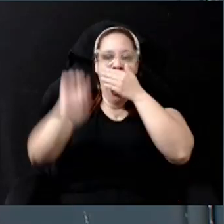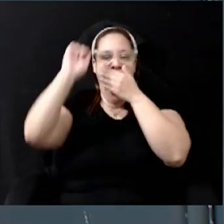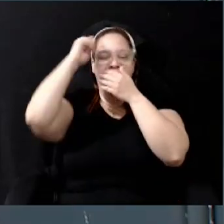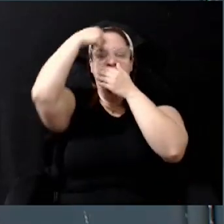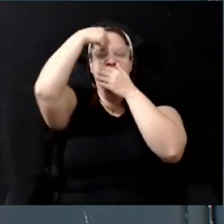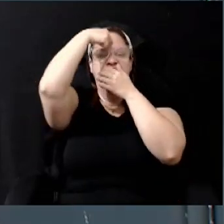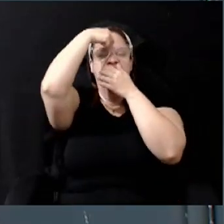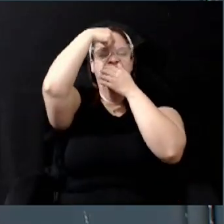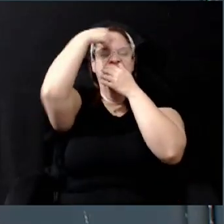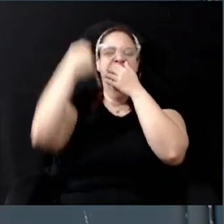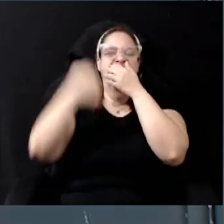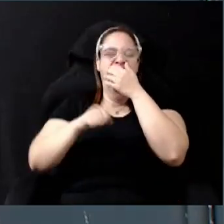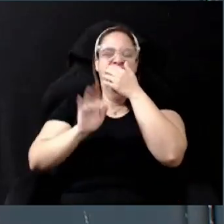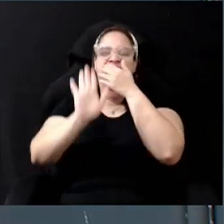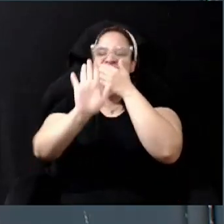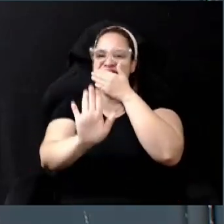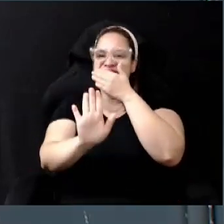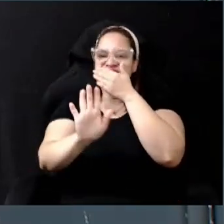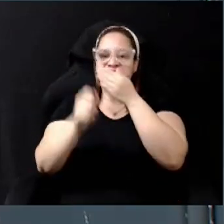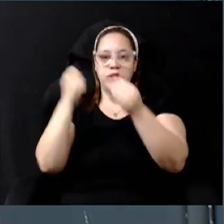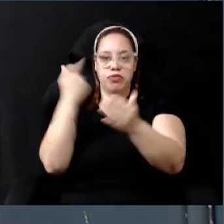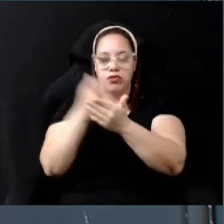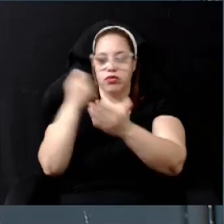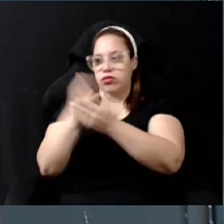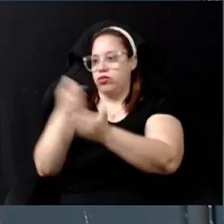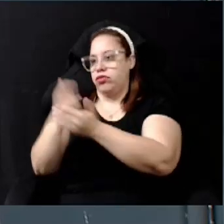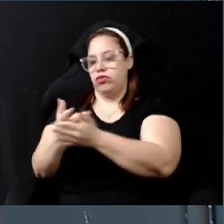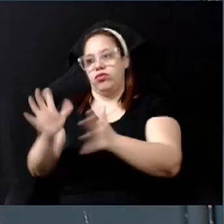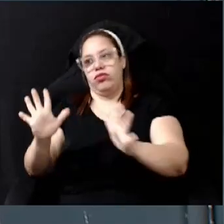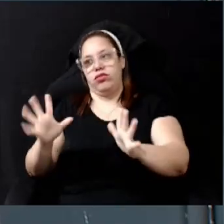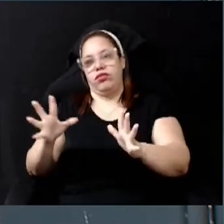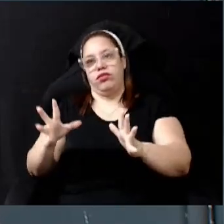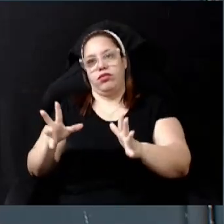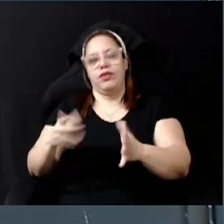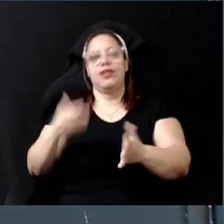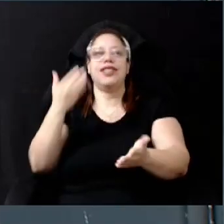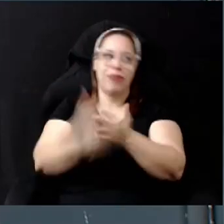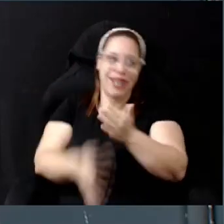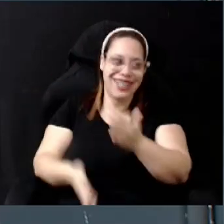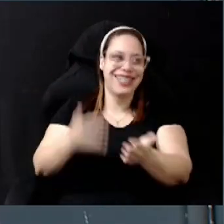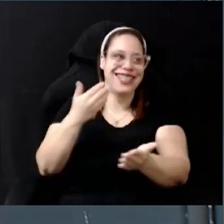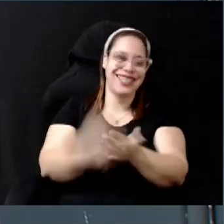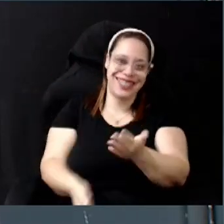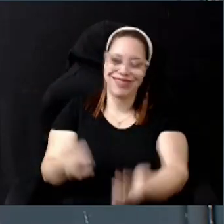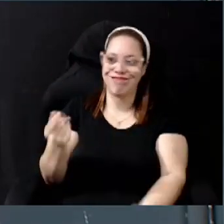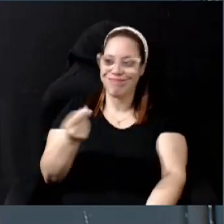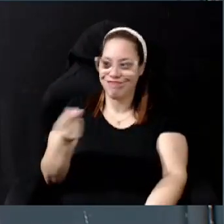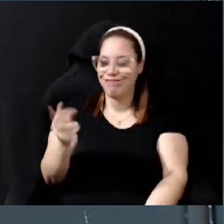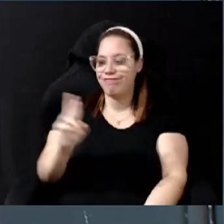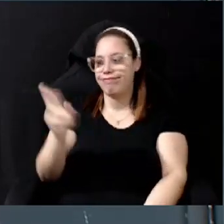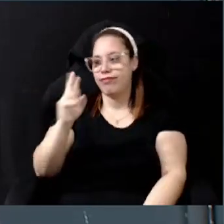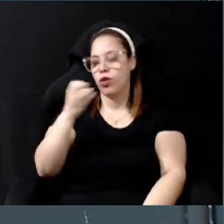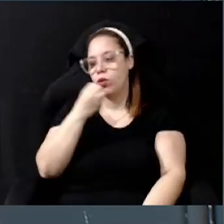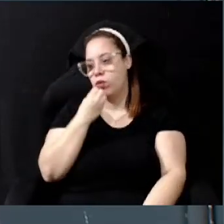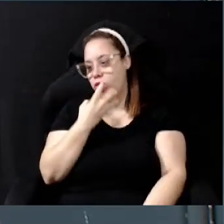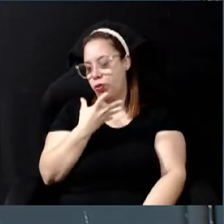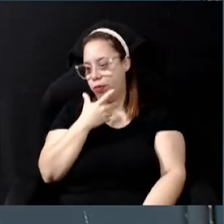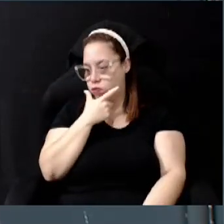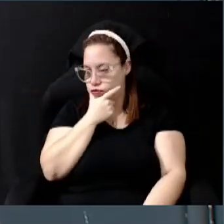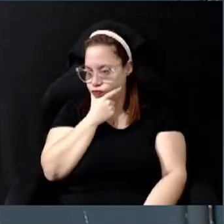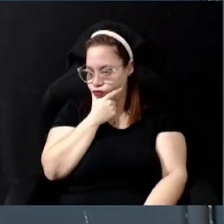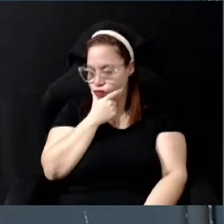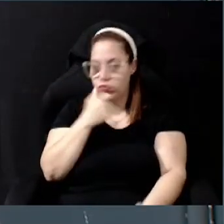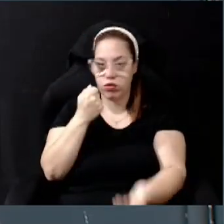parar de gastar tanto dinheiro, porque você ganha muito dinheiro, mas se perde também, né? Eu falei, bom, eu só estou fazendo por